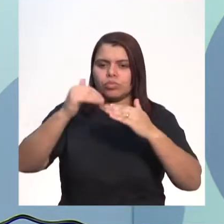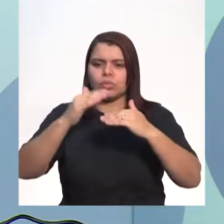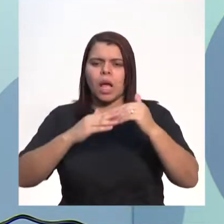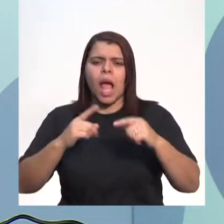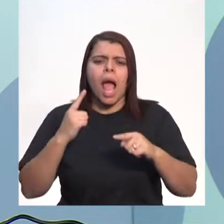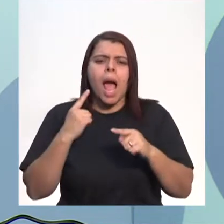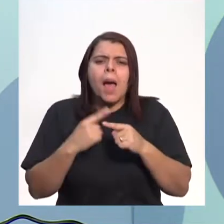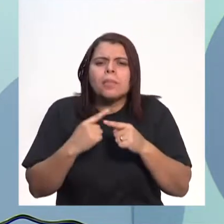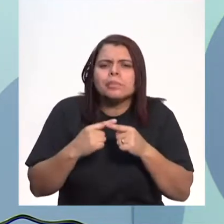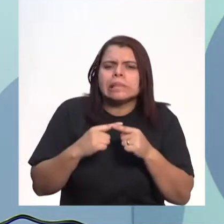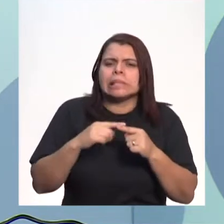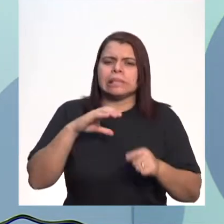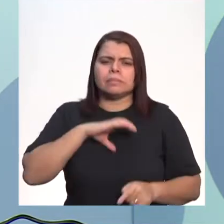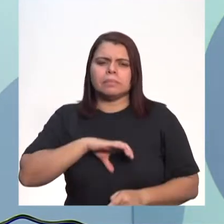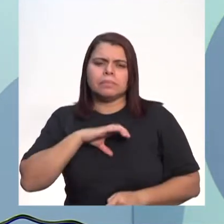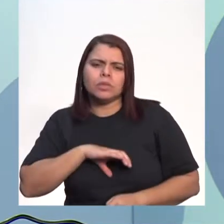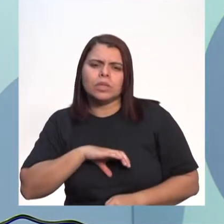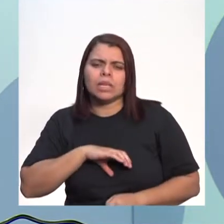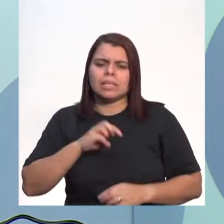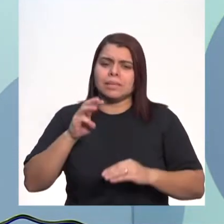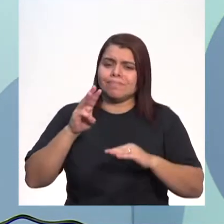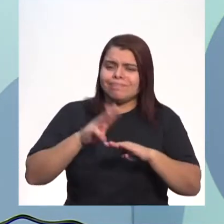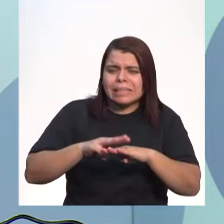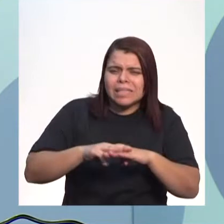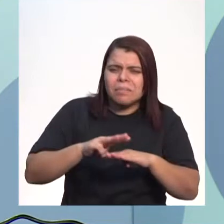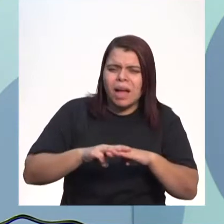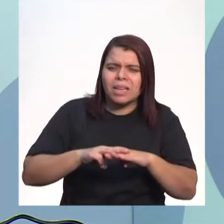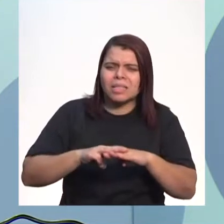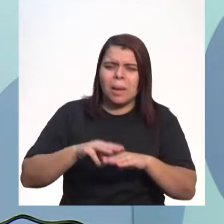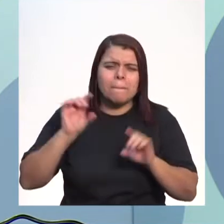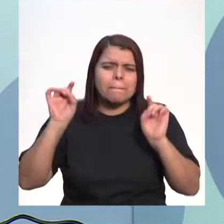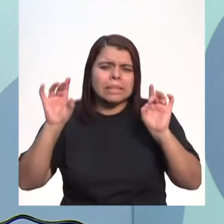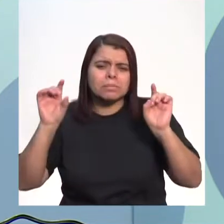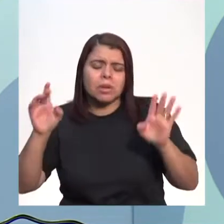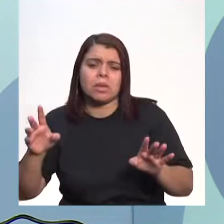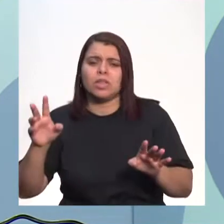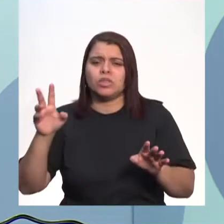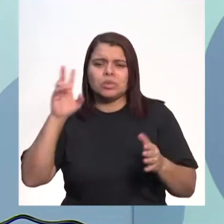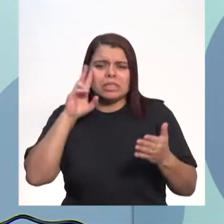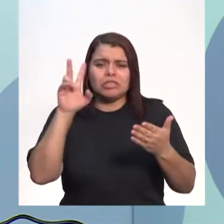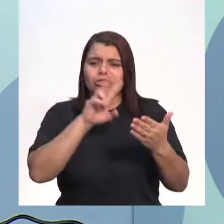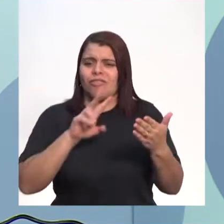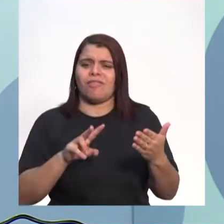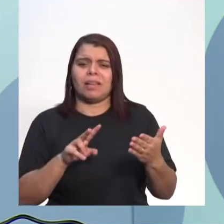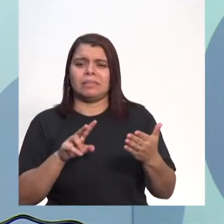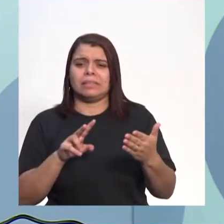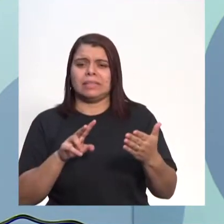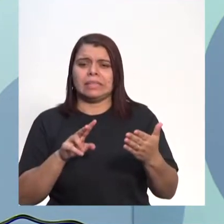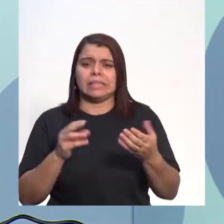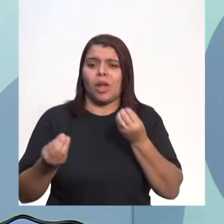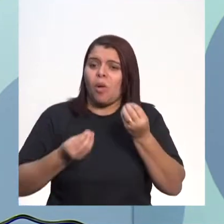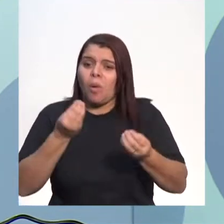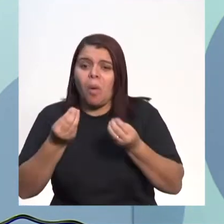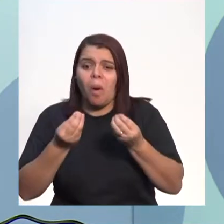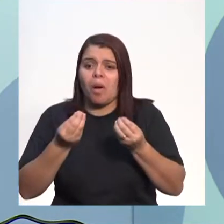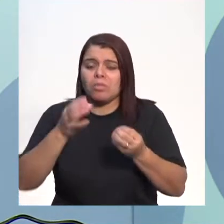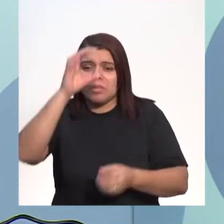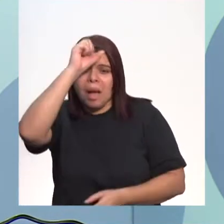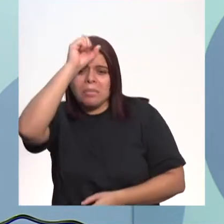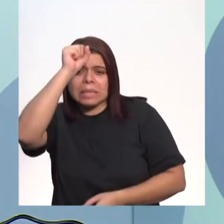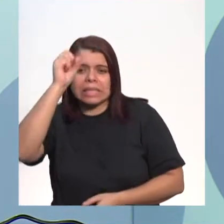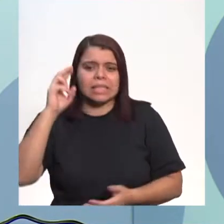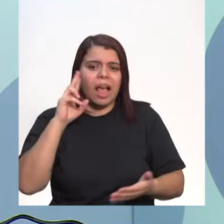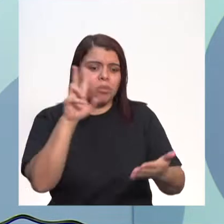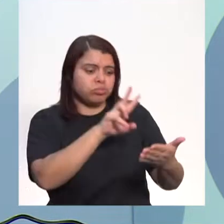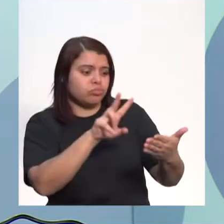matemática, principalmente quando a gente fala do processo de alfabetização, as habilidades se conversam muito. Então, quando